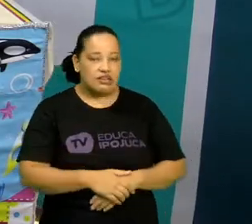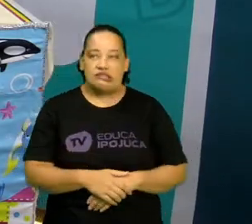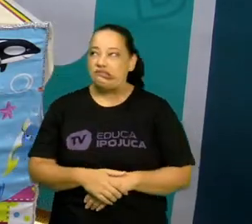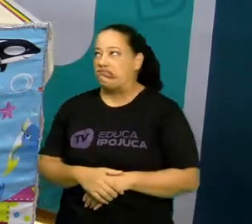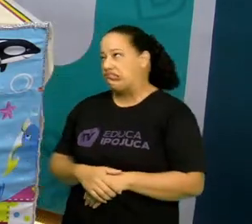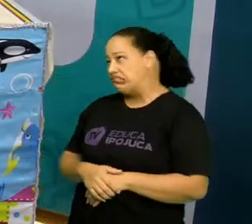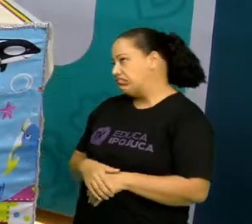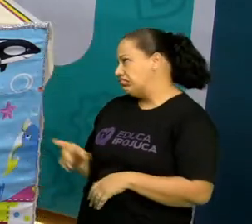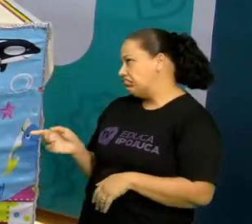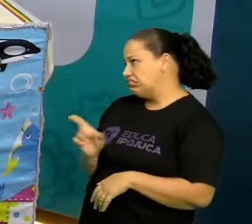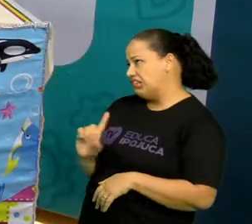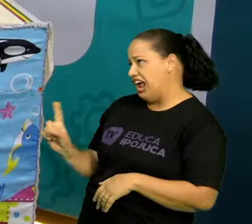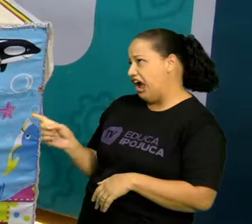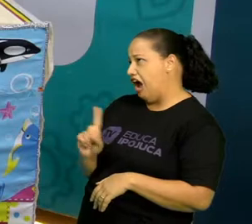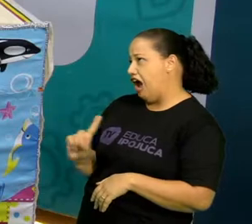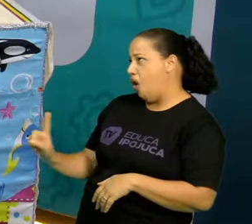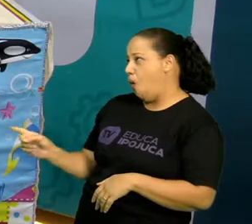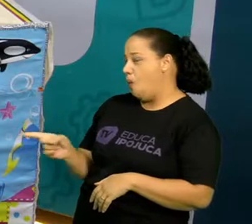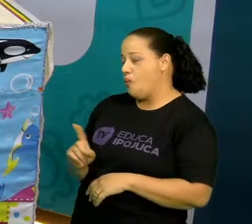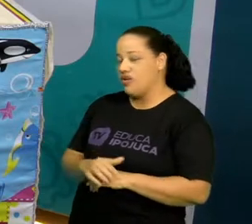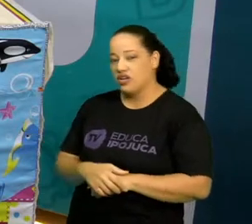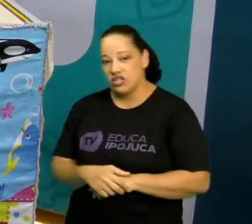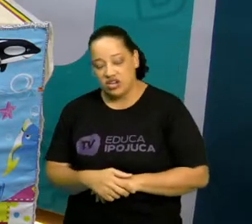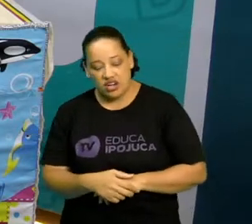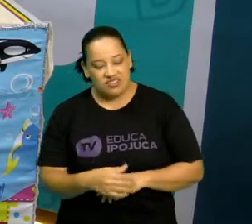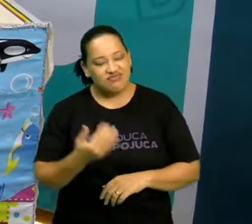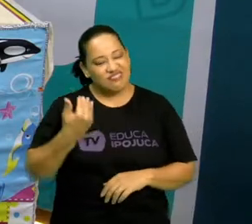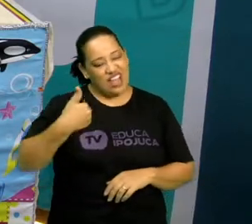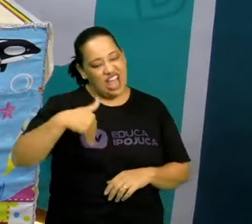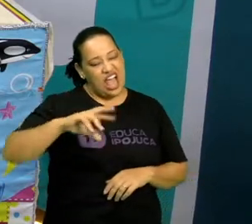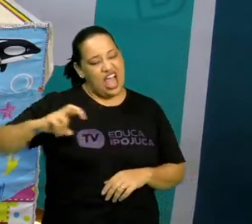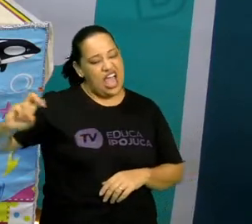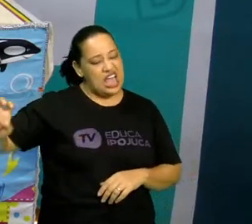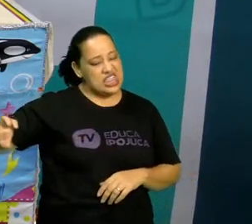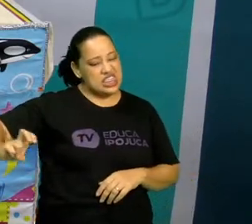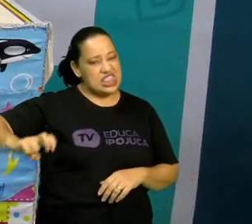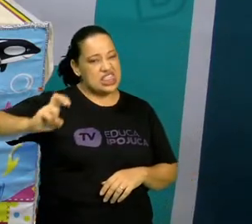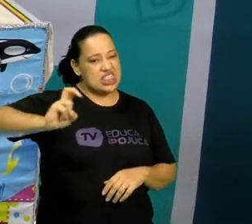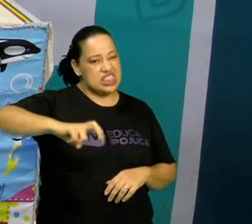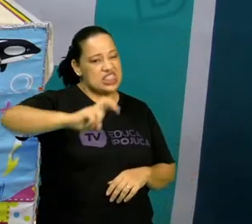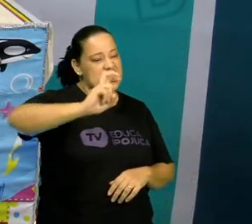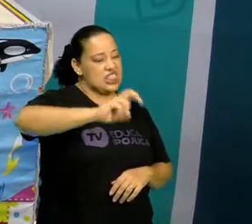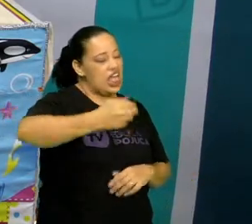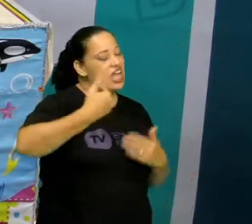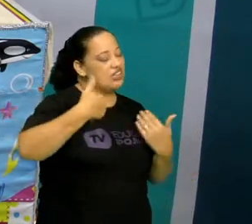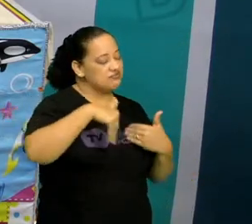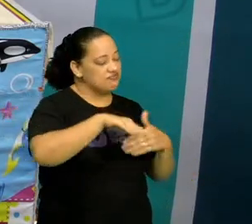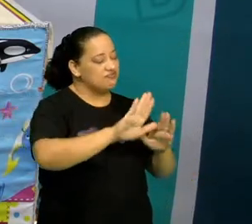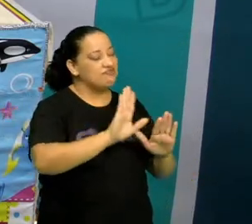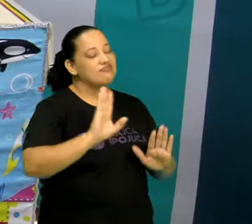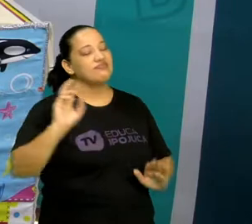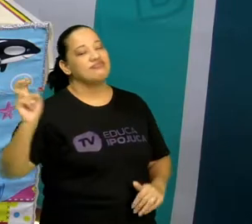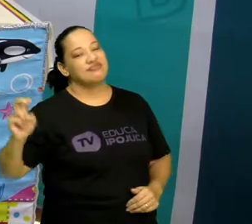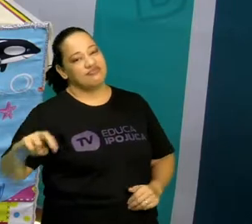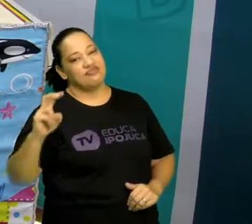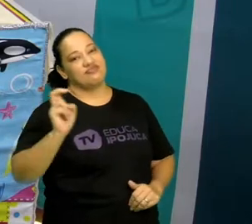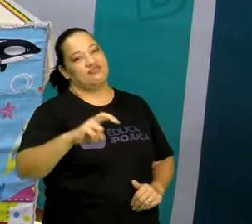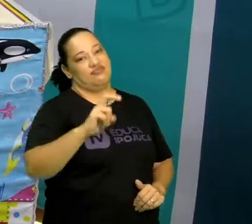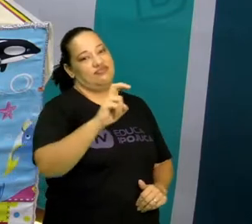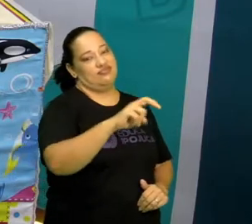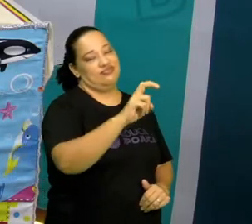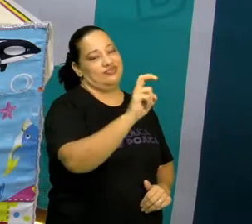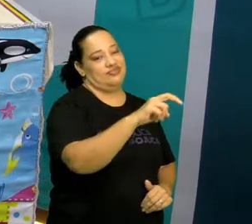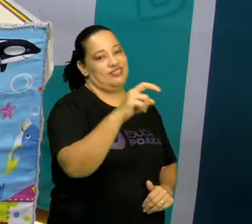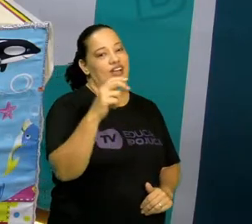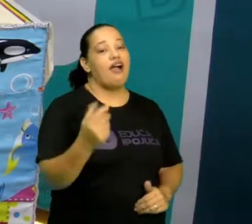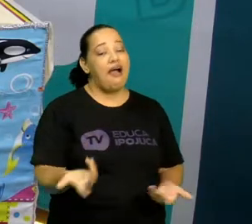Não. Ela disse: vá andando, seu rapaz. E o gato